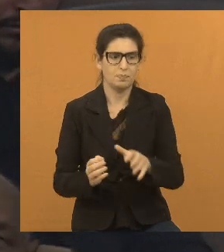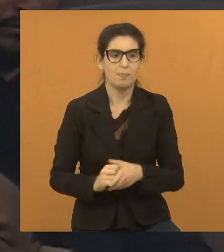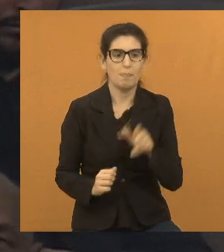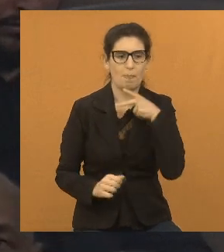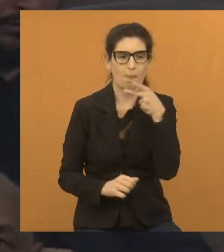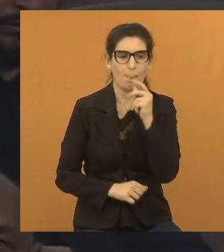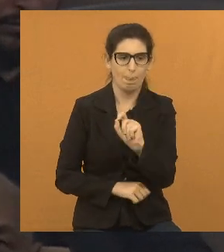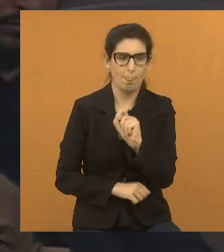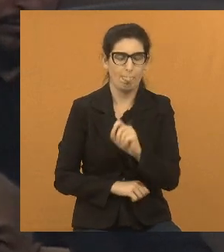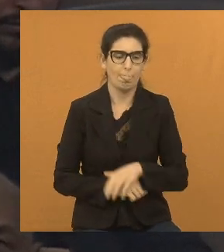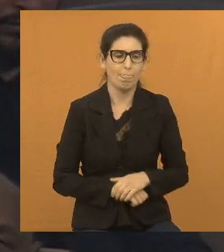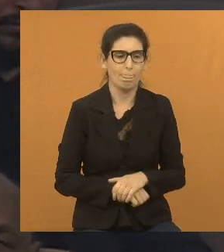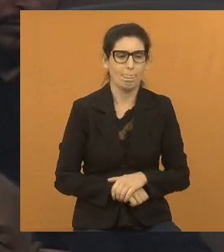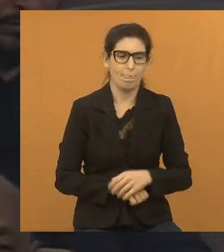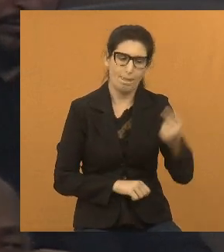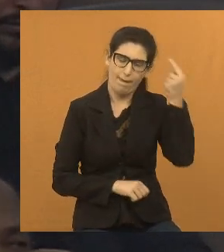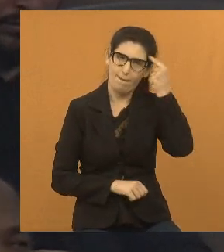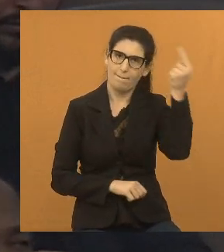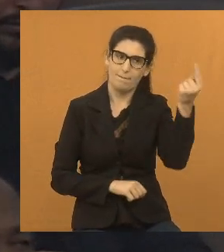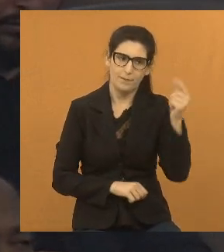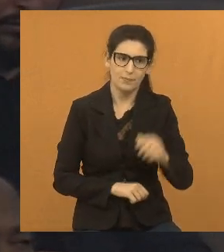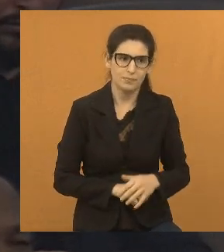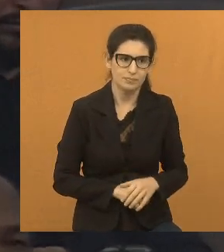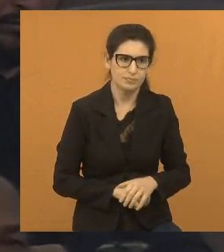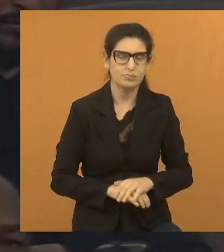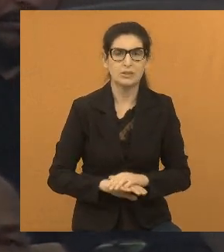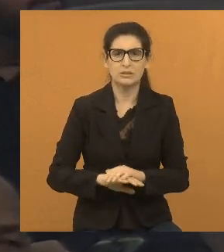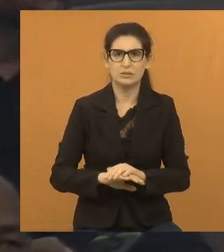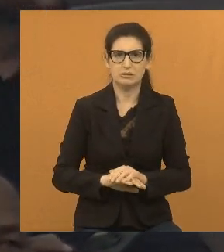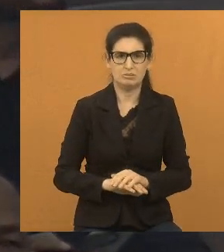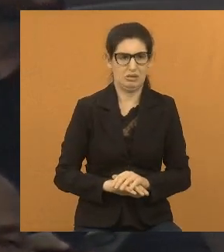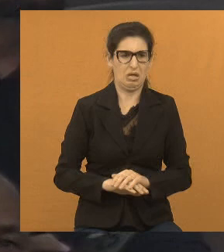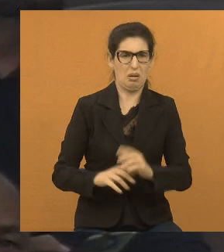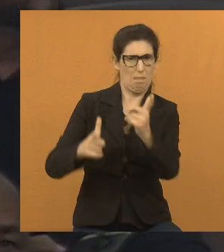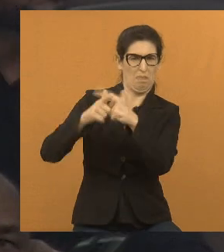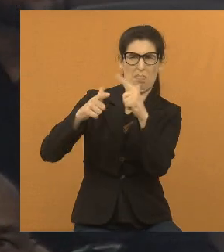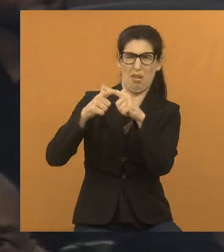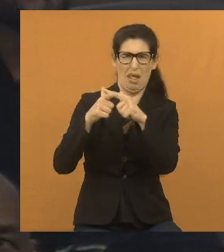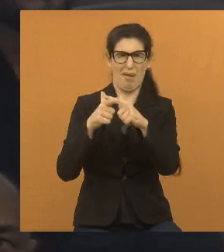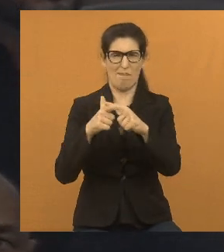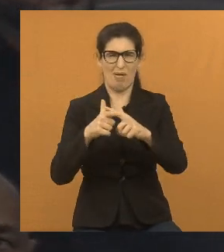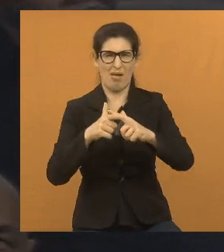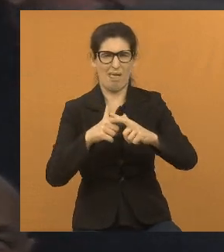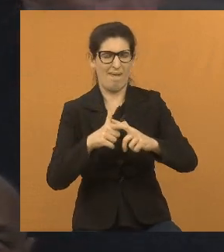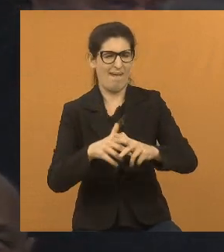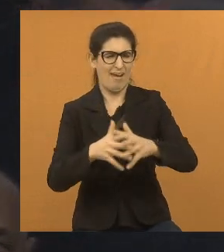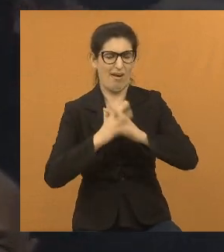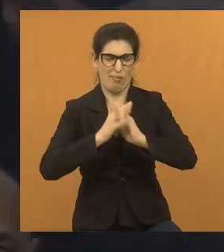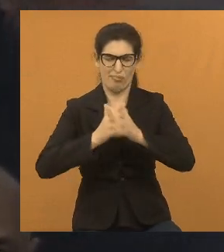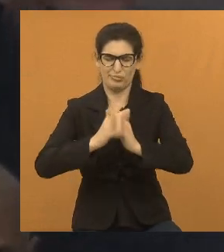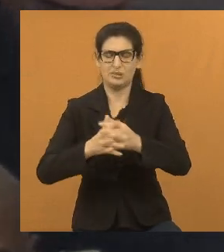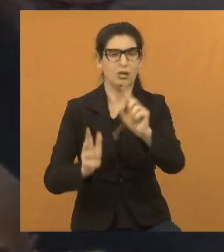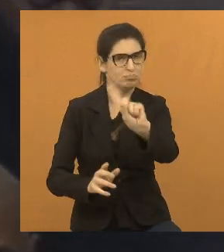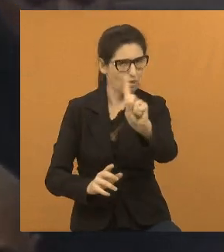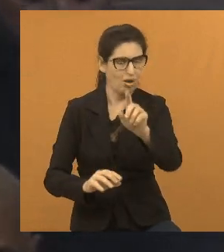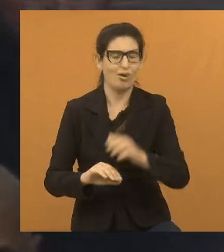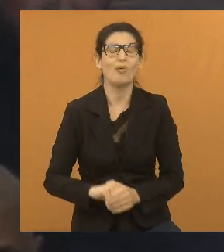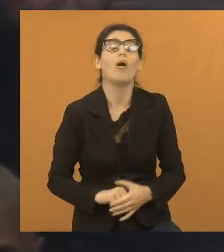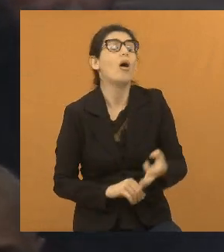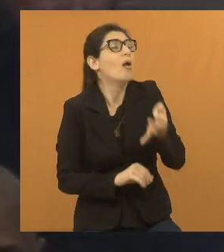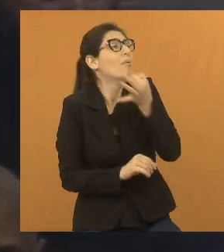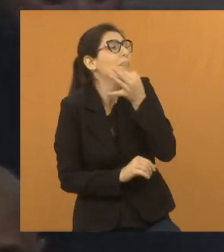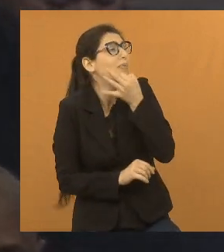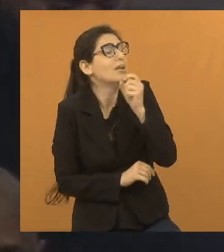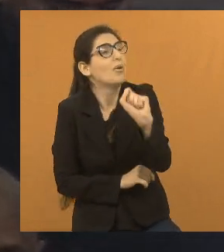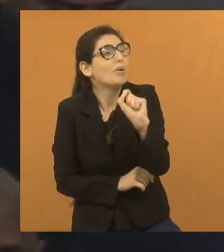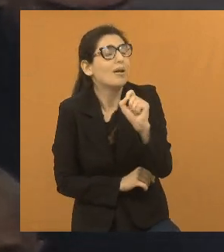de que a sugestão feita jamais é em sentido de enfrentamento, mas é de contribuição com os trabalhos. A sugestão que eu deixo,